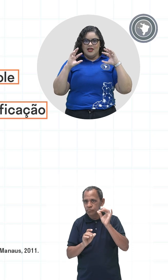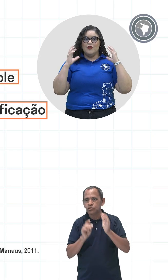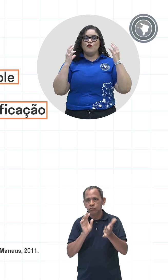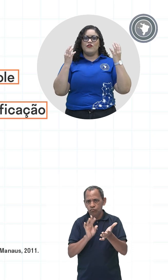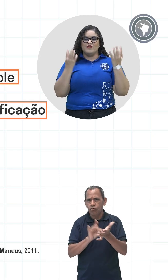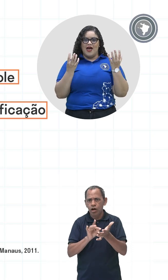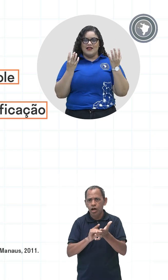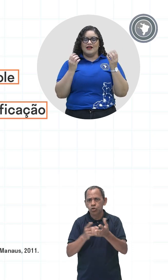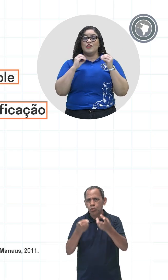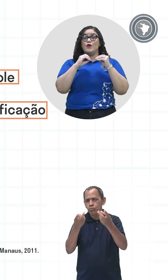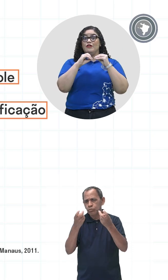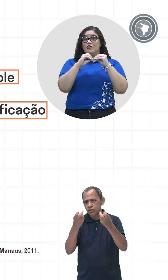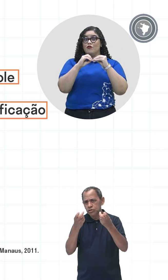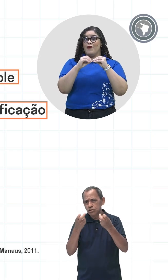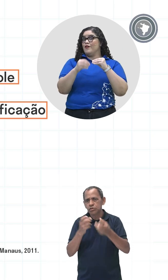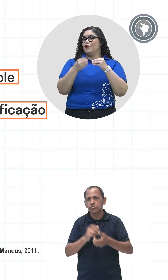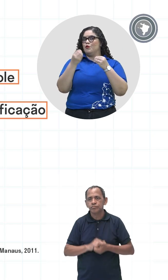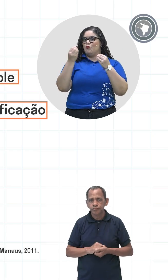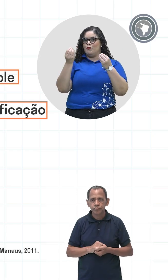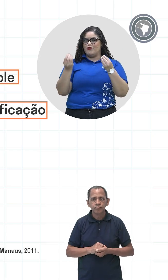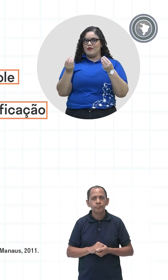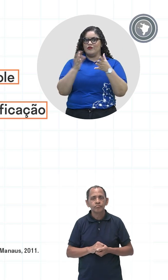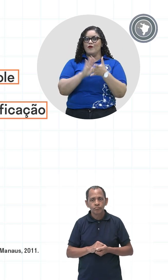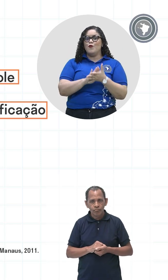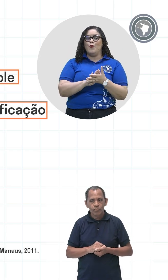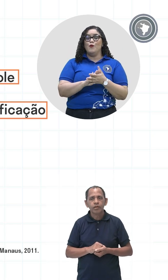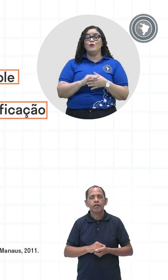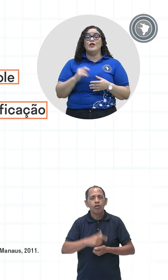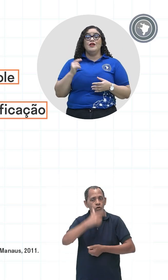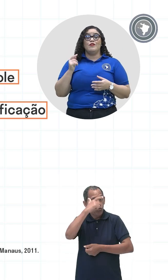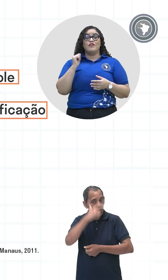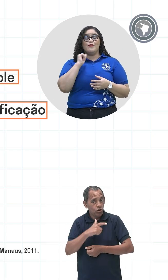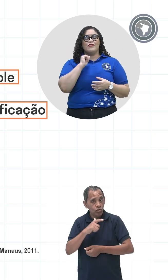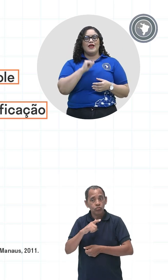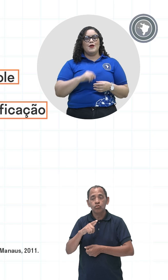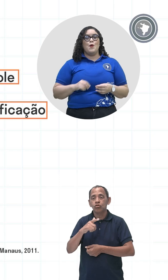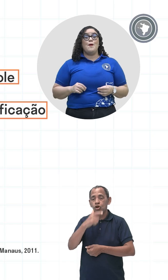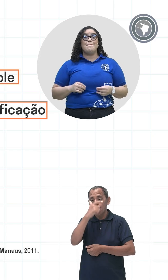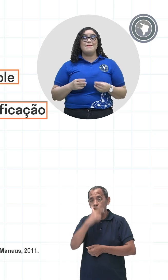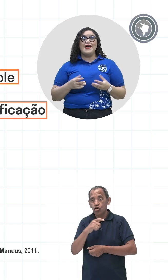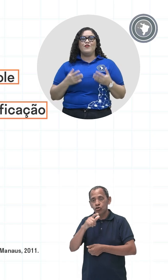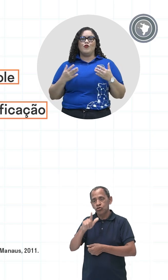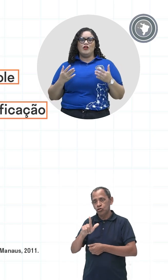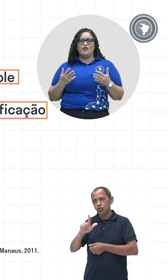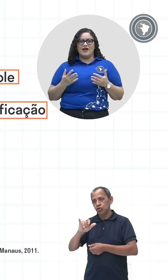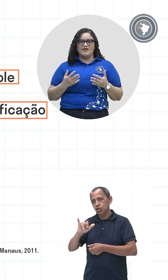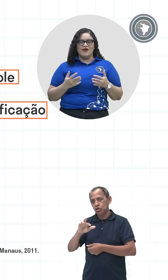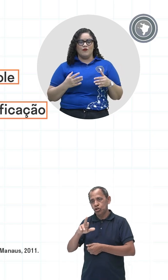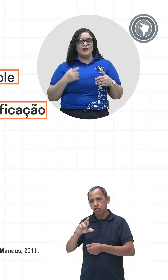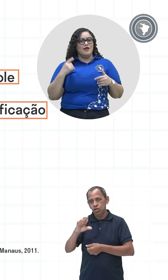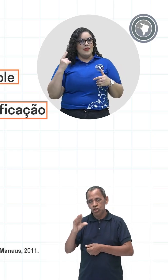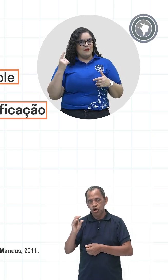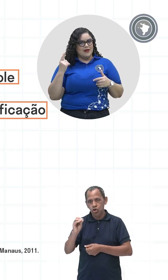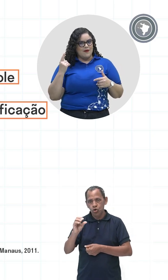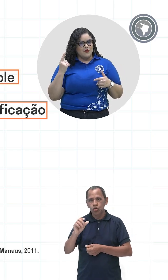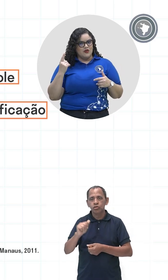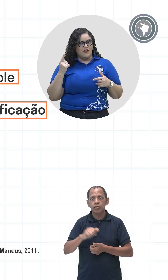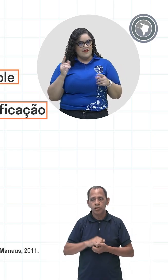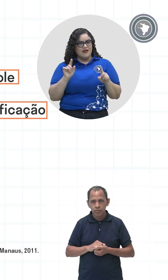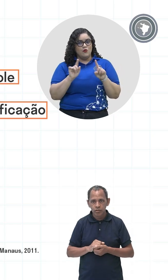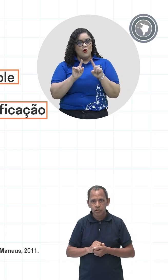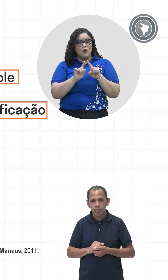verdade, inusitada que o eu lírico faz sobre um objeto tão comum, nós temos aí uma personificação. Lembra